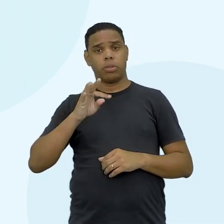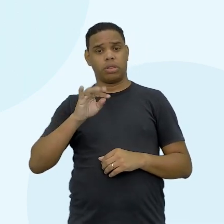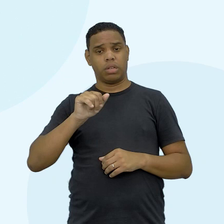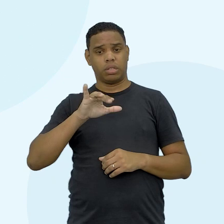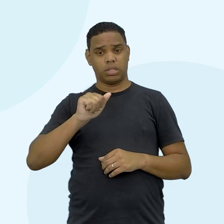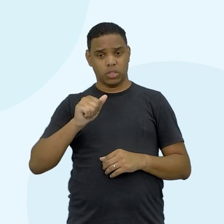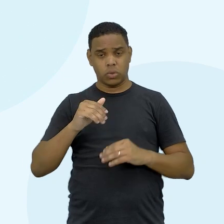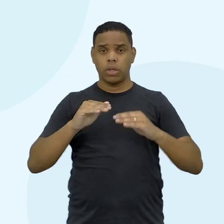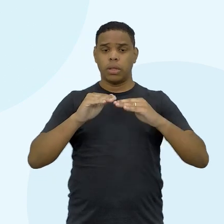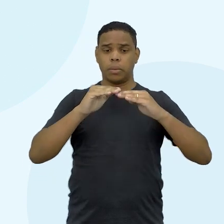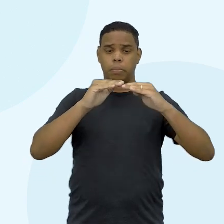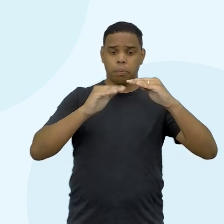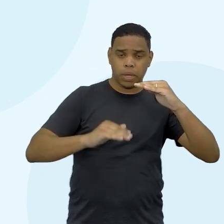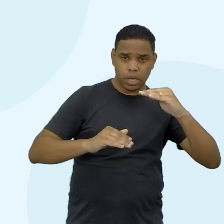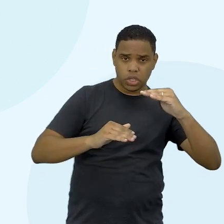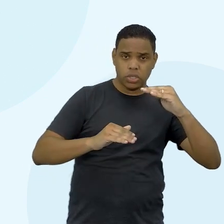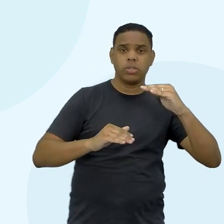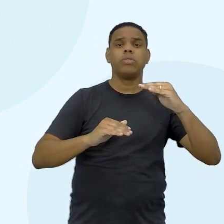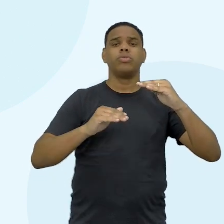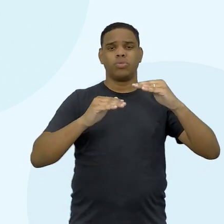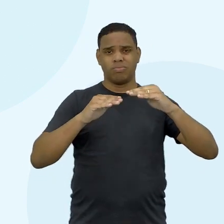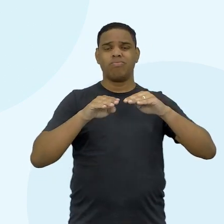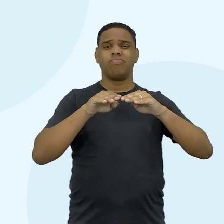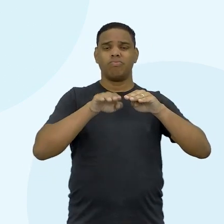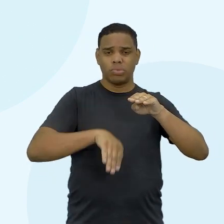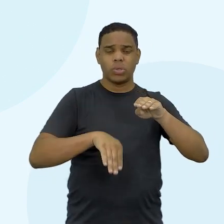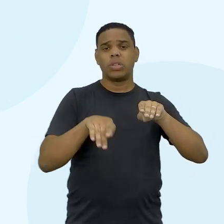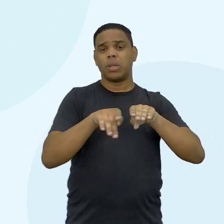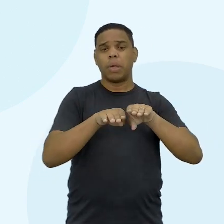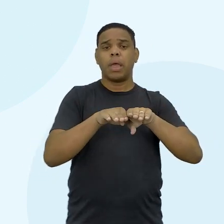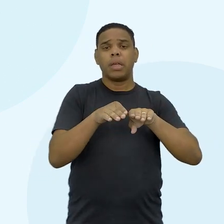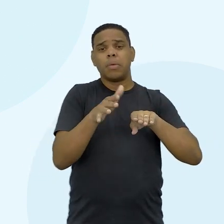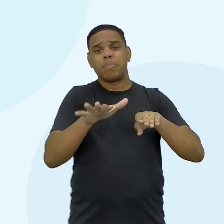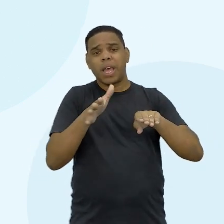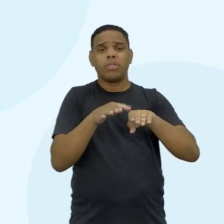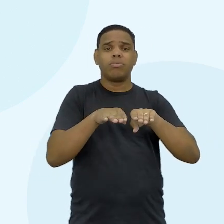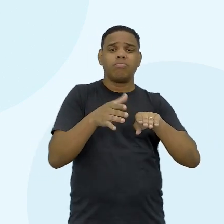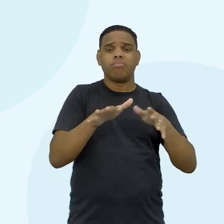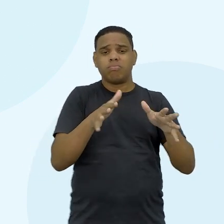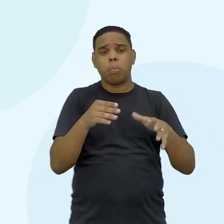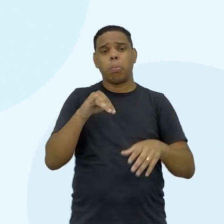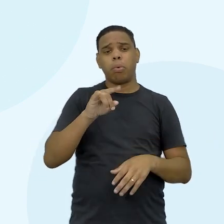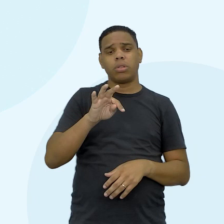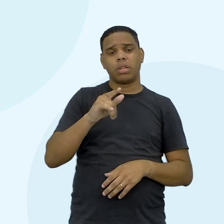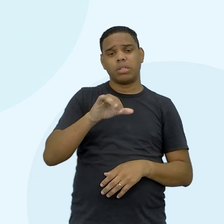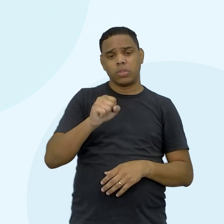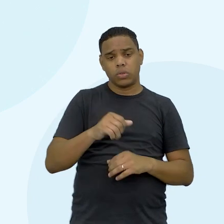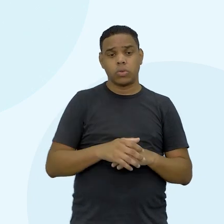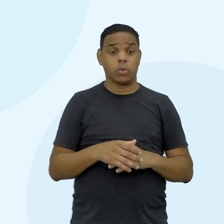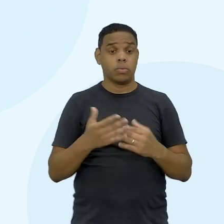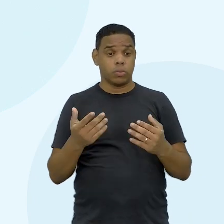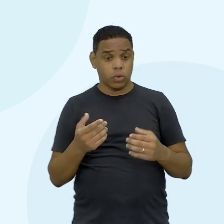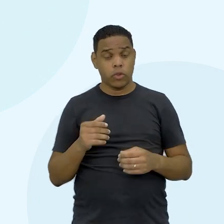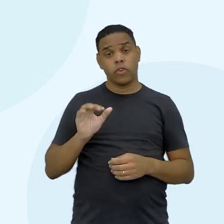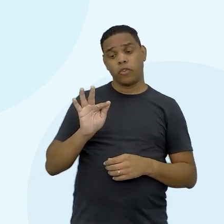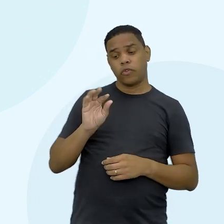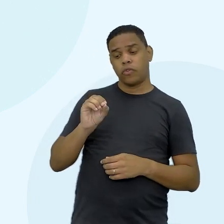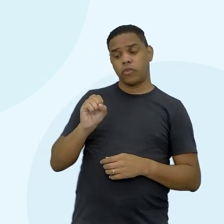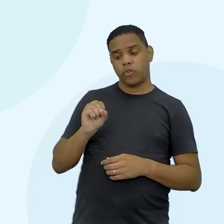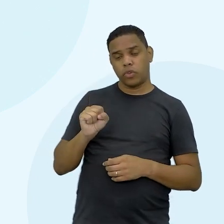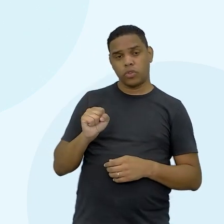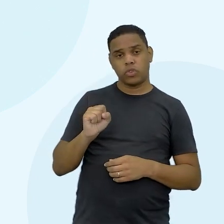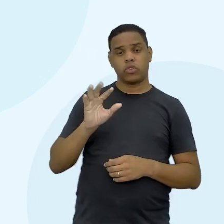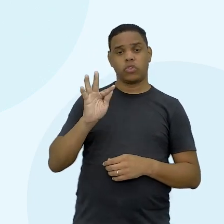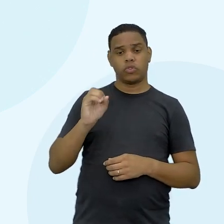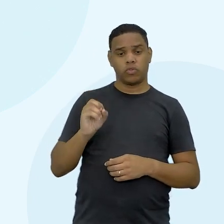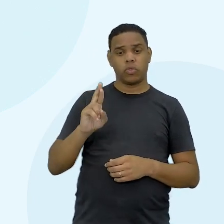tenho níveis baixos em relação ao cálcio e um nível médio em relação ao potássio. E em relação ao fósforo,